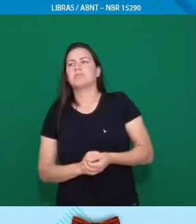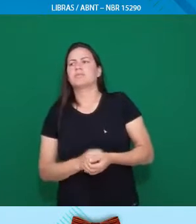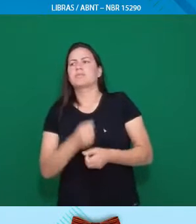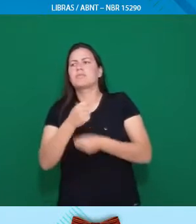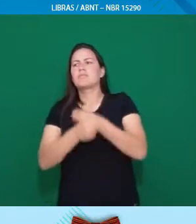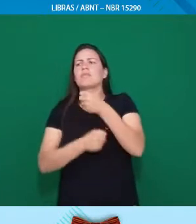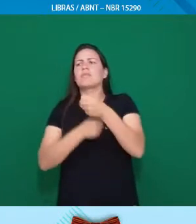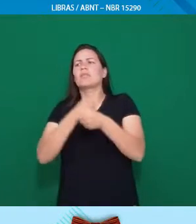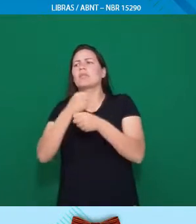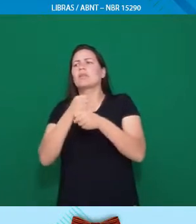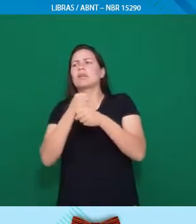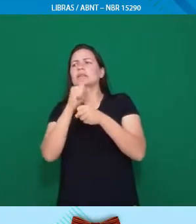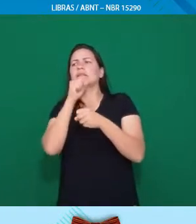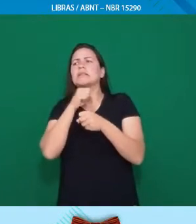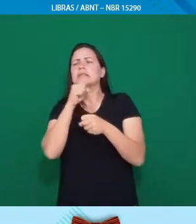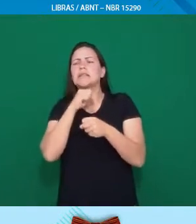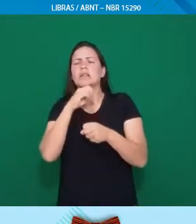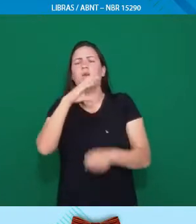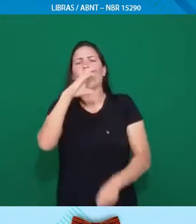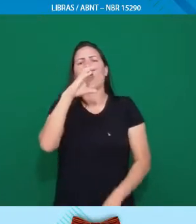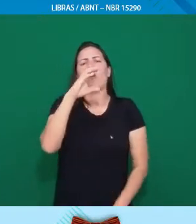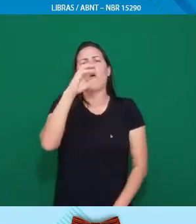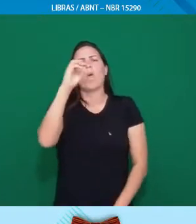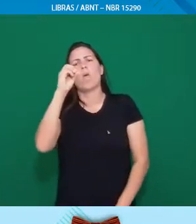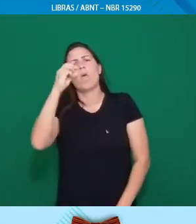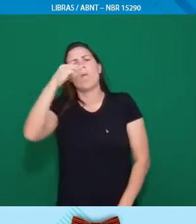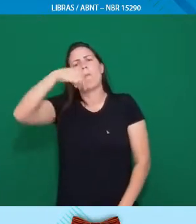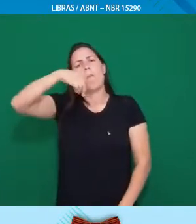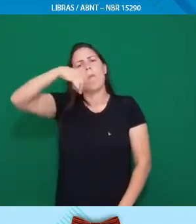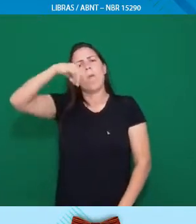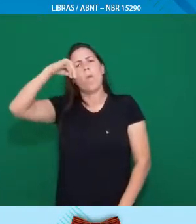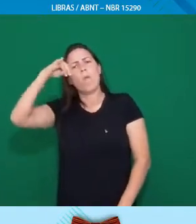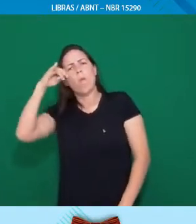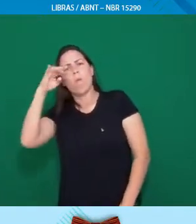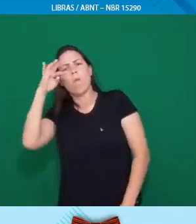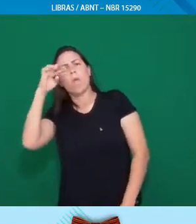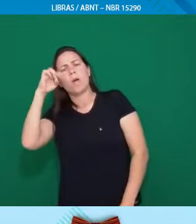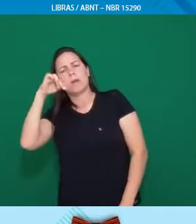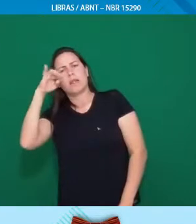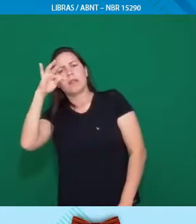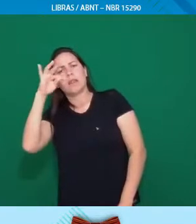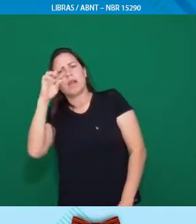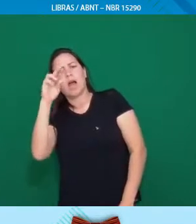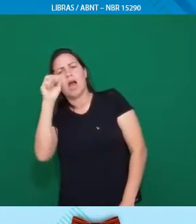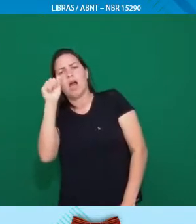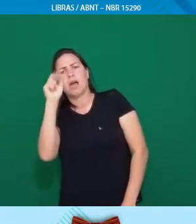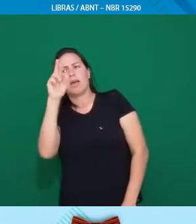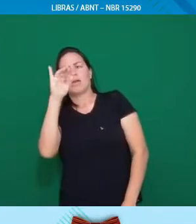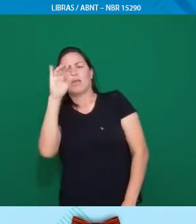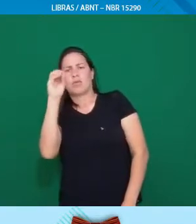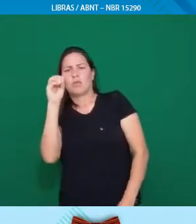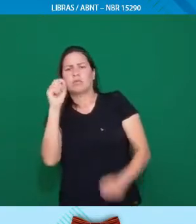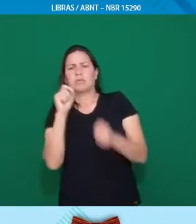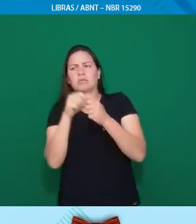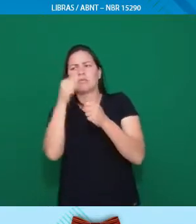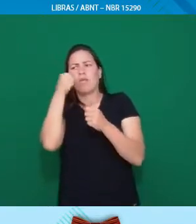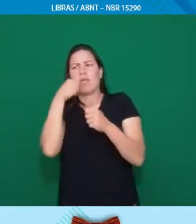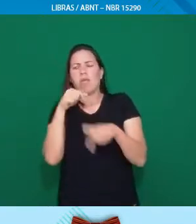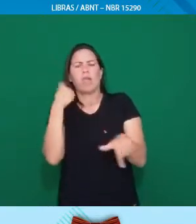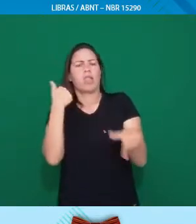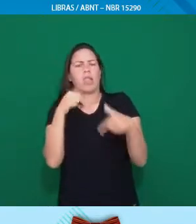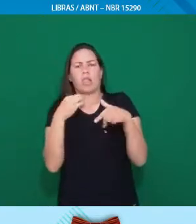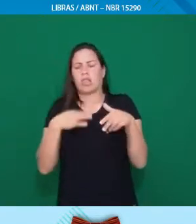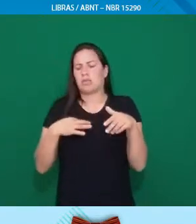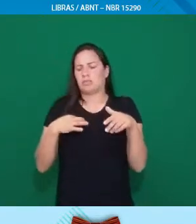do antigo Centro Comunitário Tadeu Você se lembra que eu ele e a esposa dele fazia o Rui um